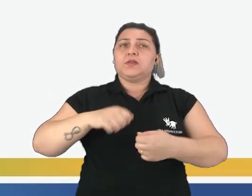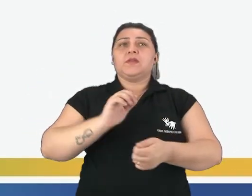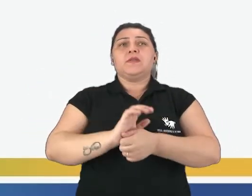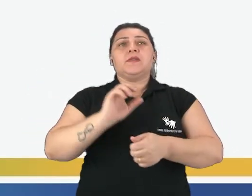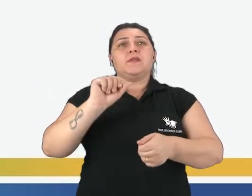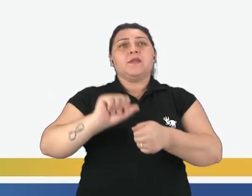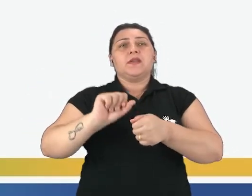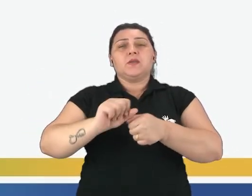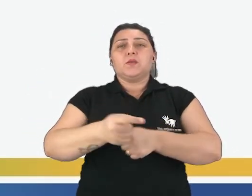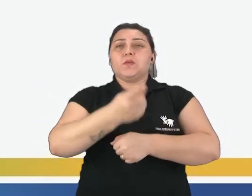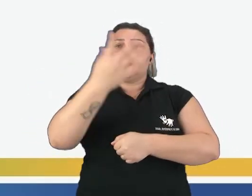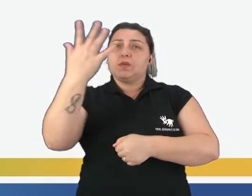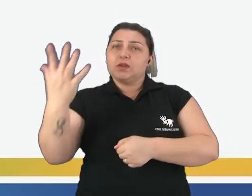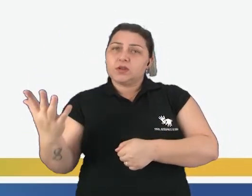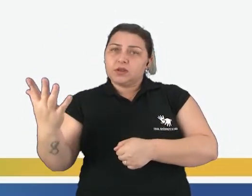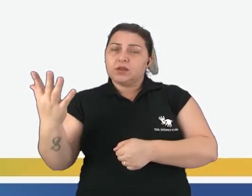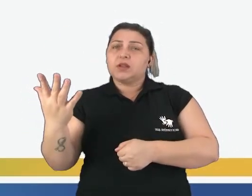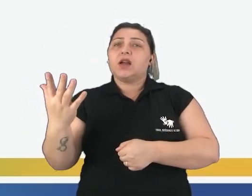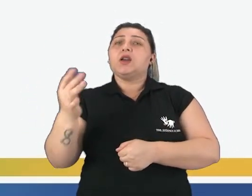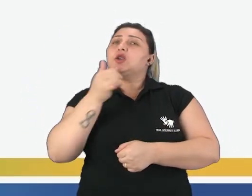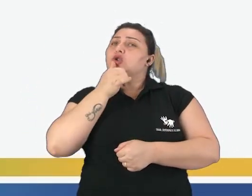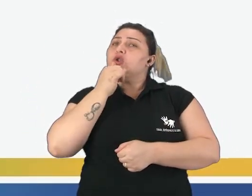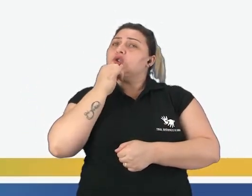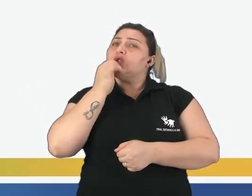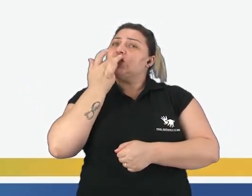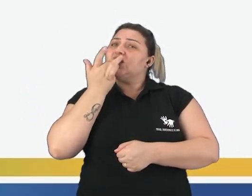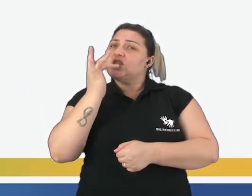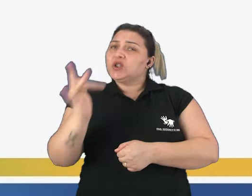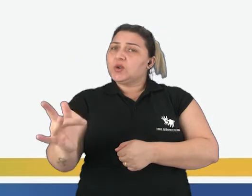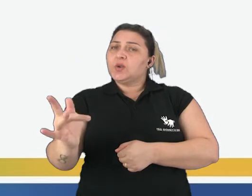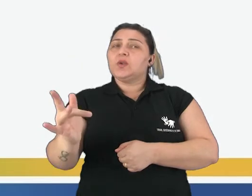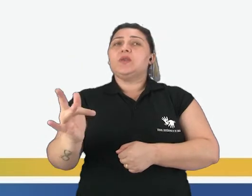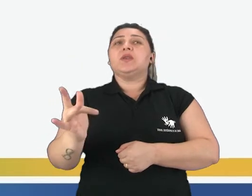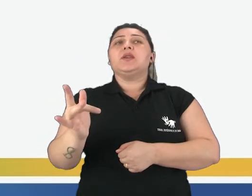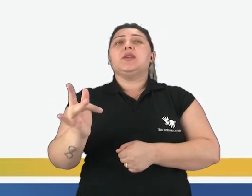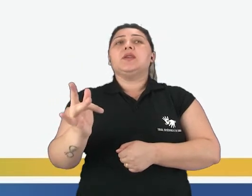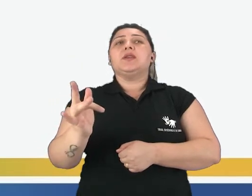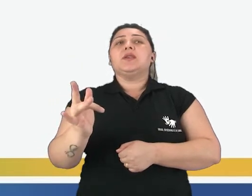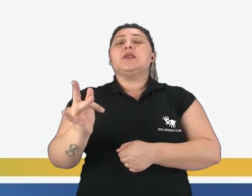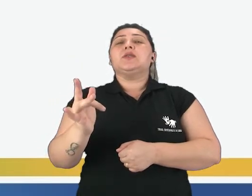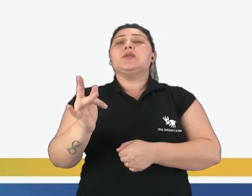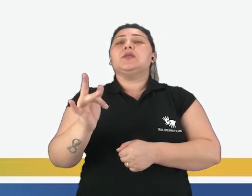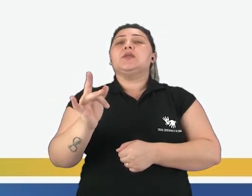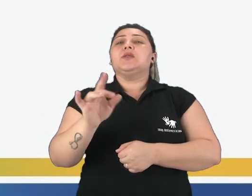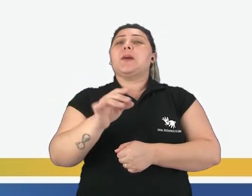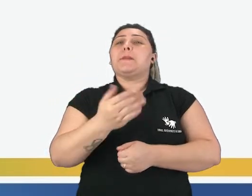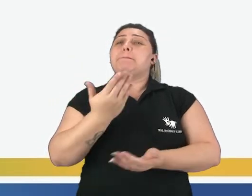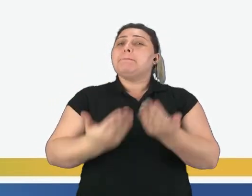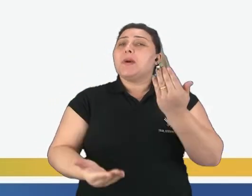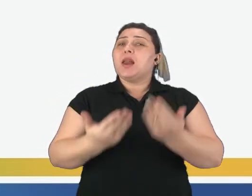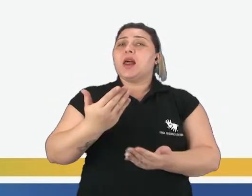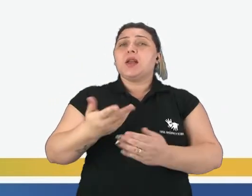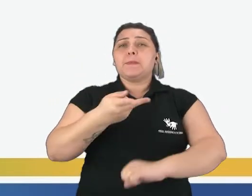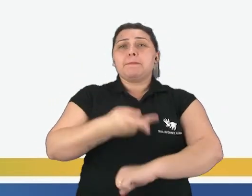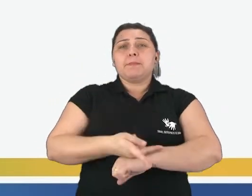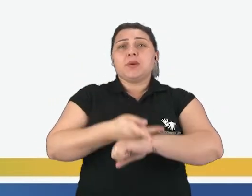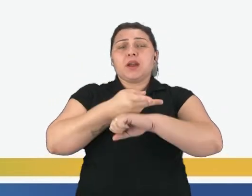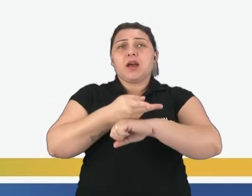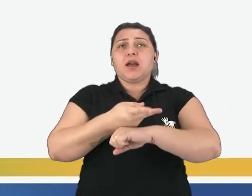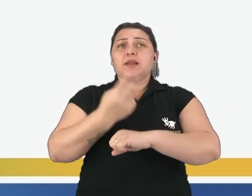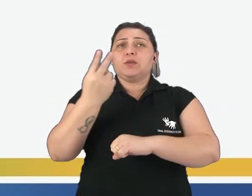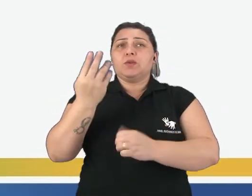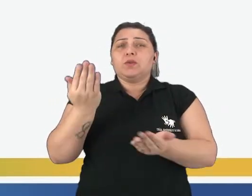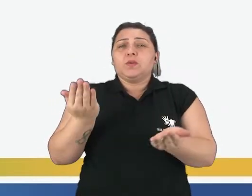fazer uma quantidades equivalentes de ouro, né? E ela é chamada de balança de prata, né? Ela é bem simples, né? São 2 eixos,